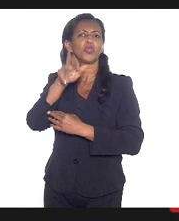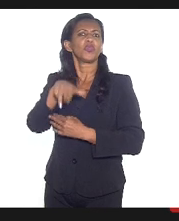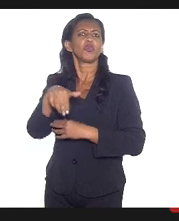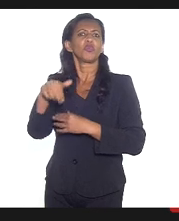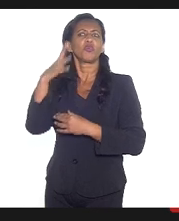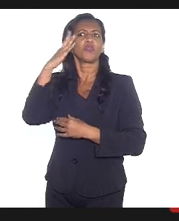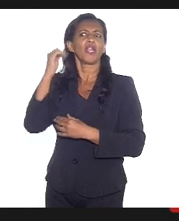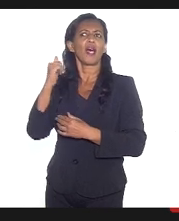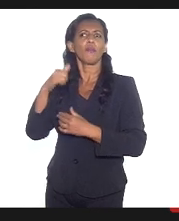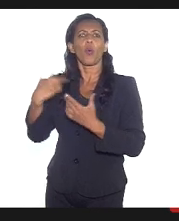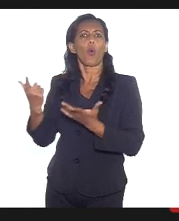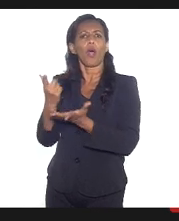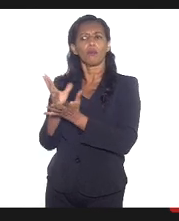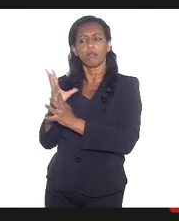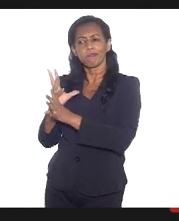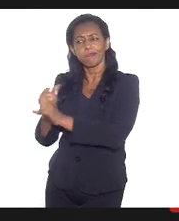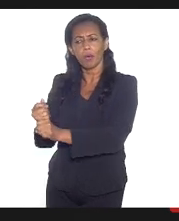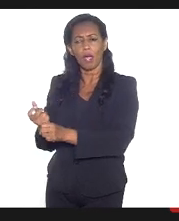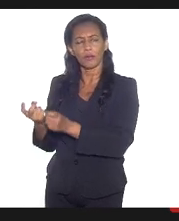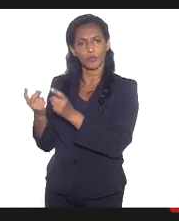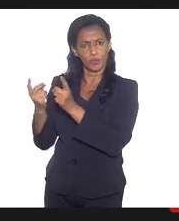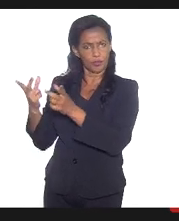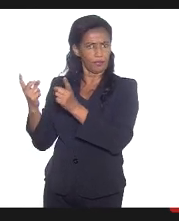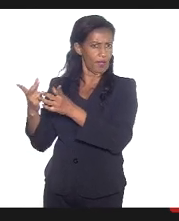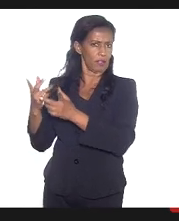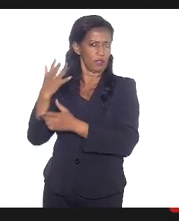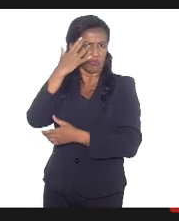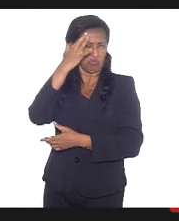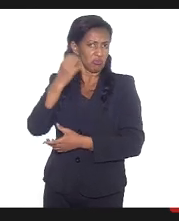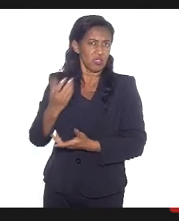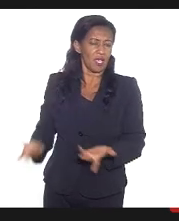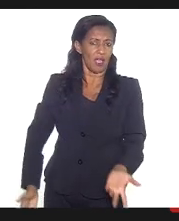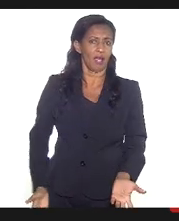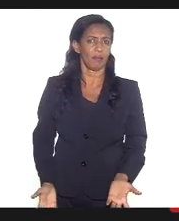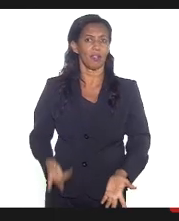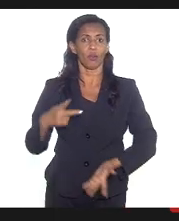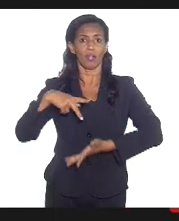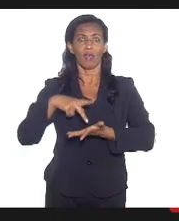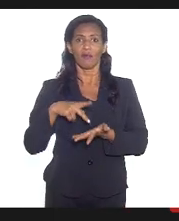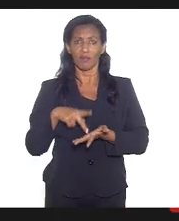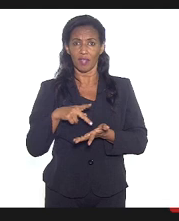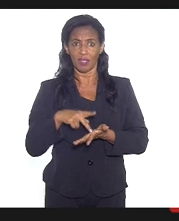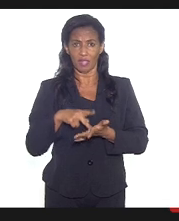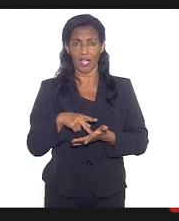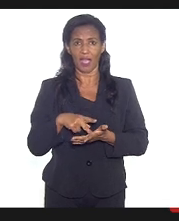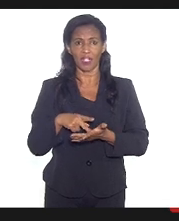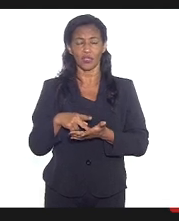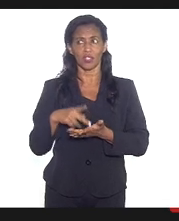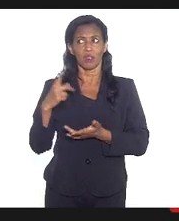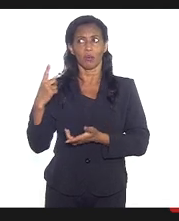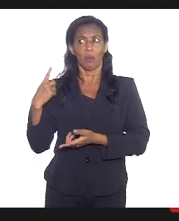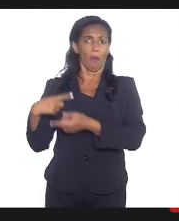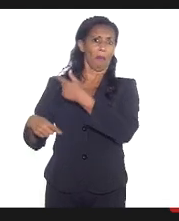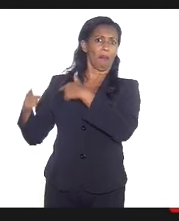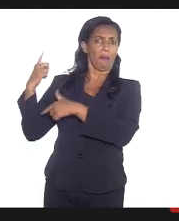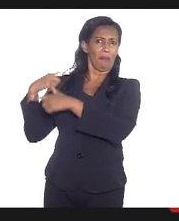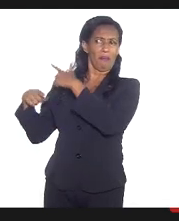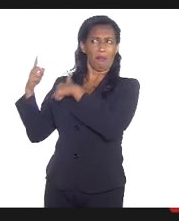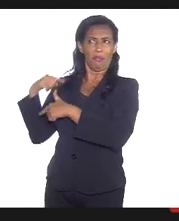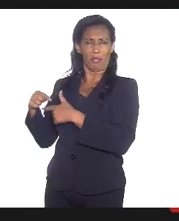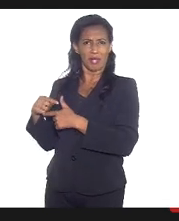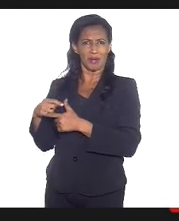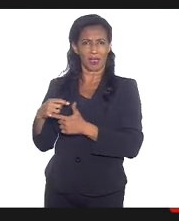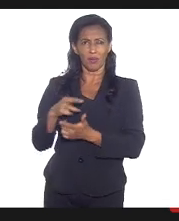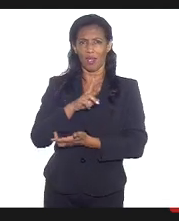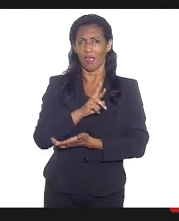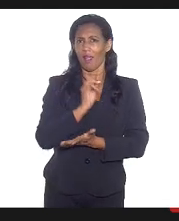de venda. Então, sabendo qual foi o valor final de venda, na verdade, para aqueles autos do passado, poxa, a